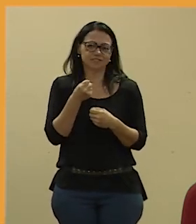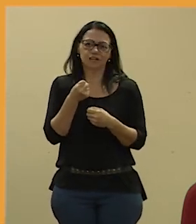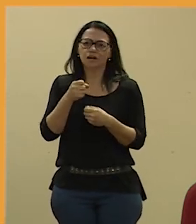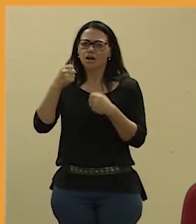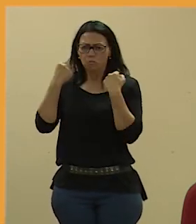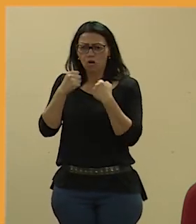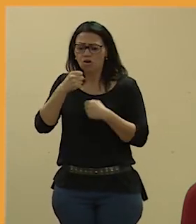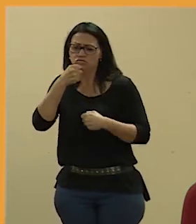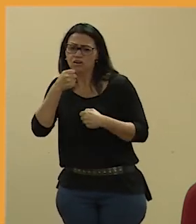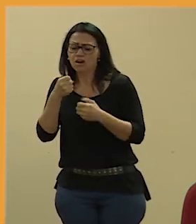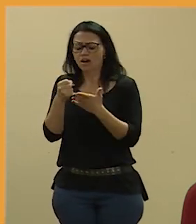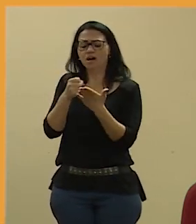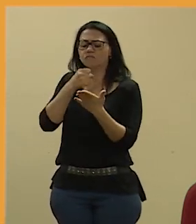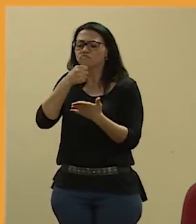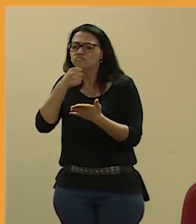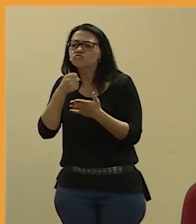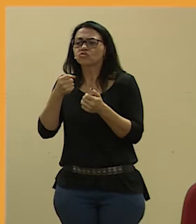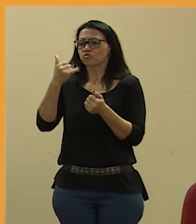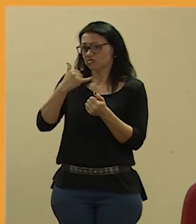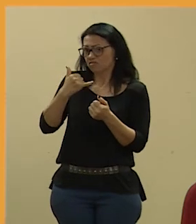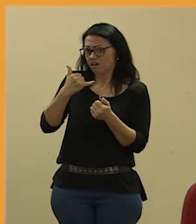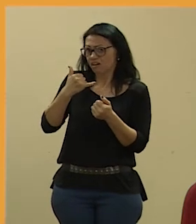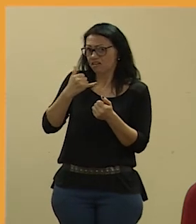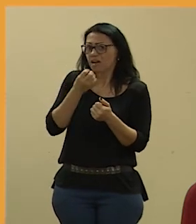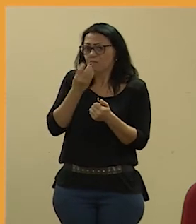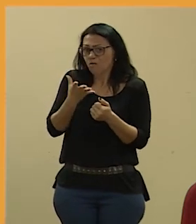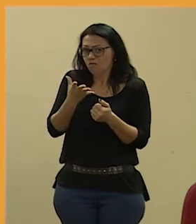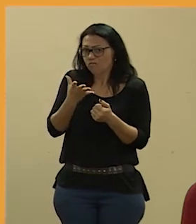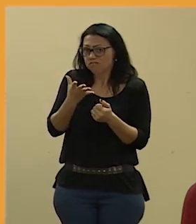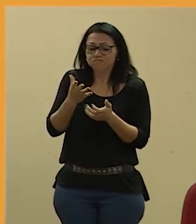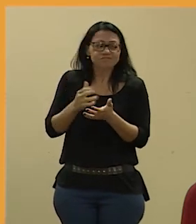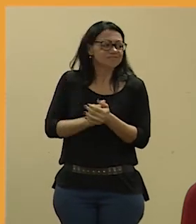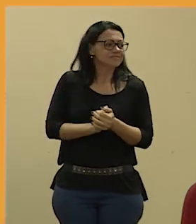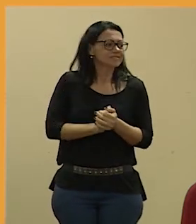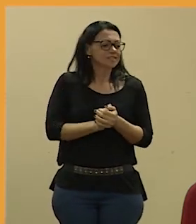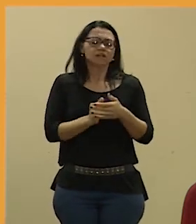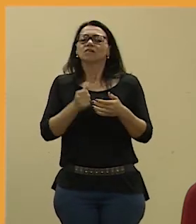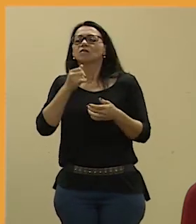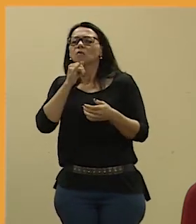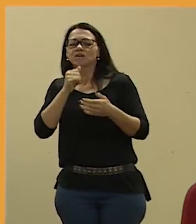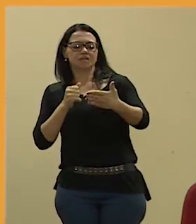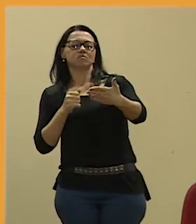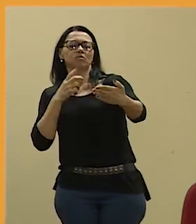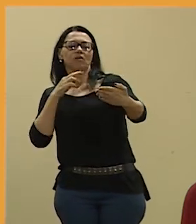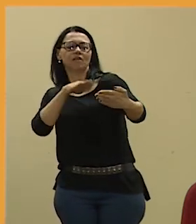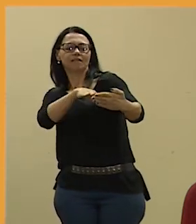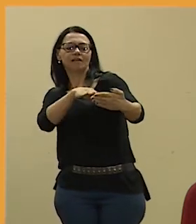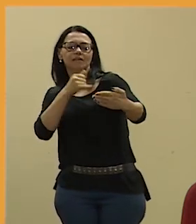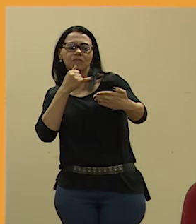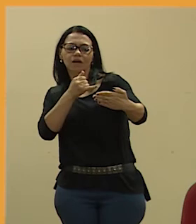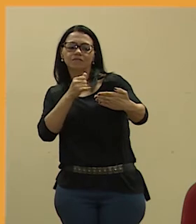vou dizer é mais razoável para baixo porque ele é um microfone amplo e você vai estar mais ou menos não tão perto do